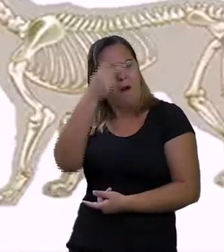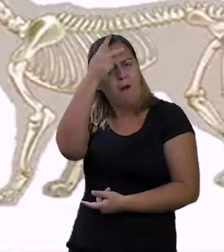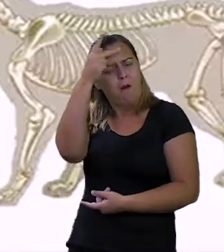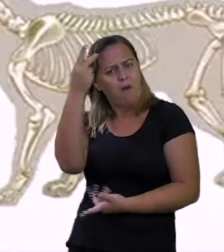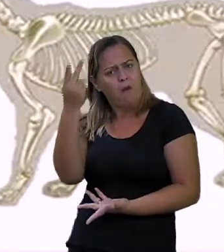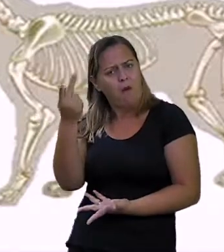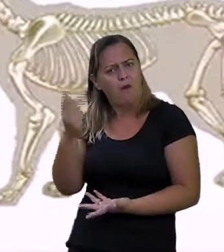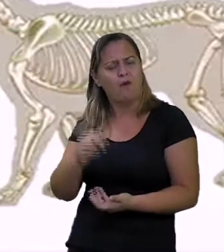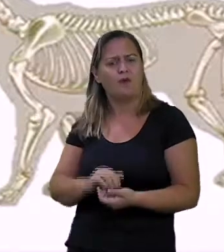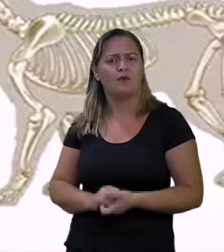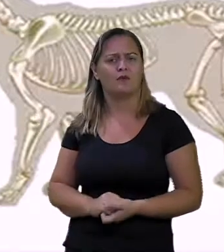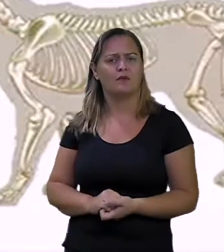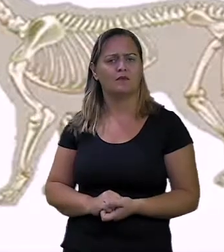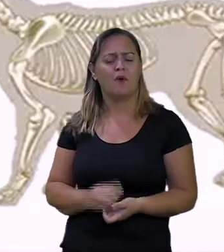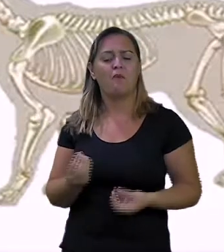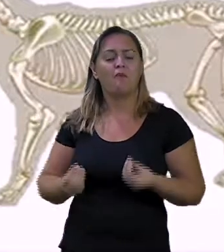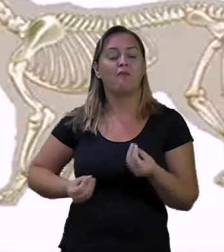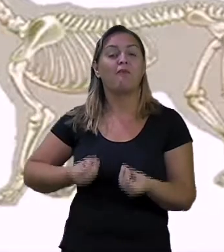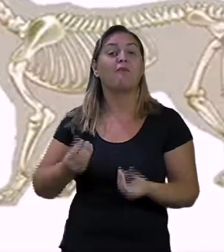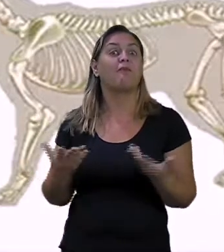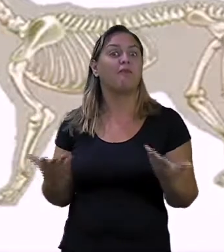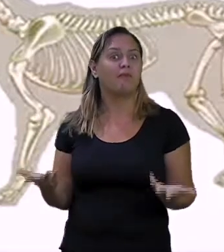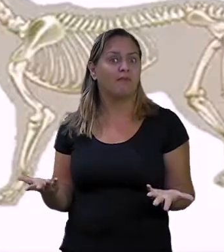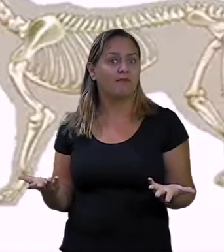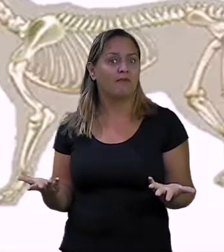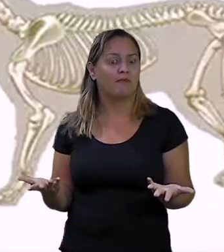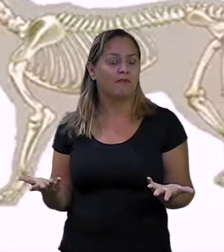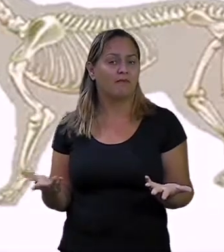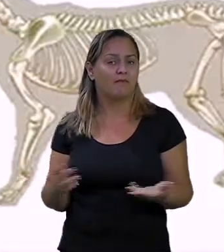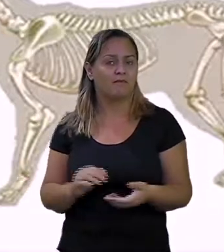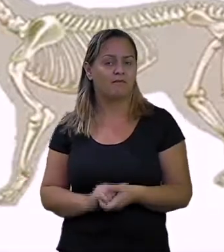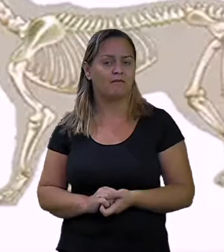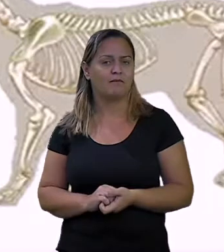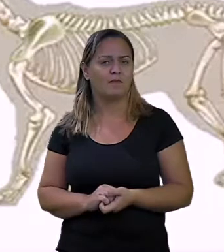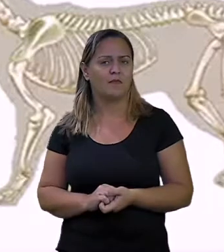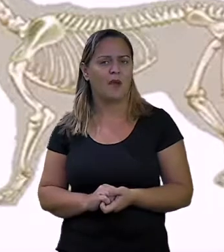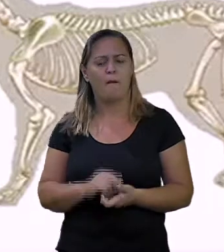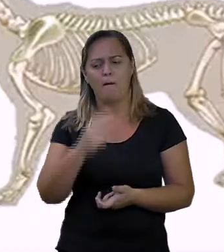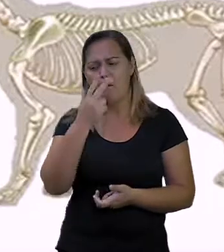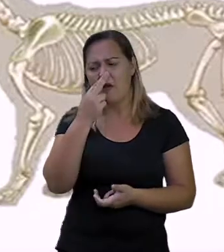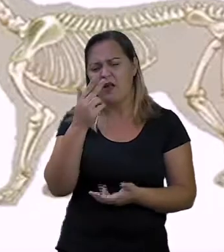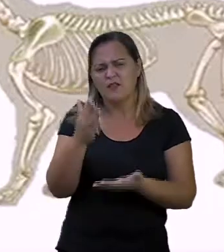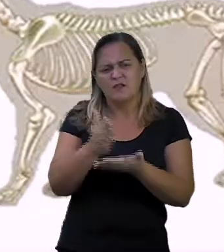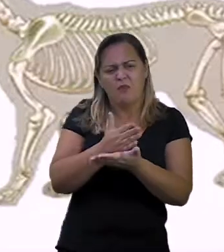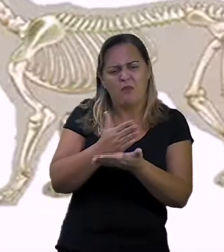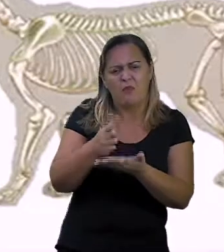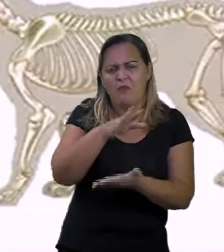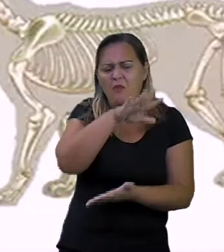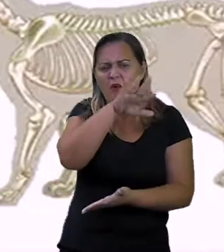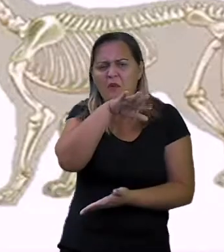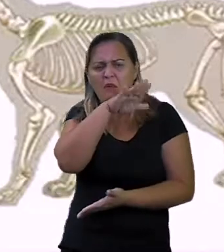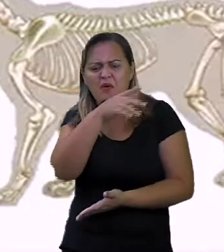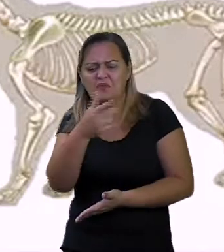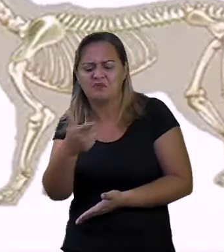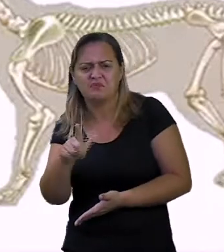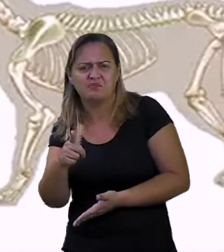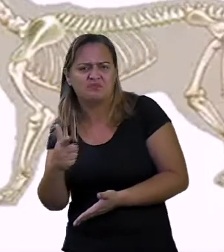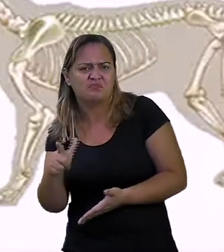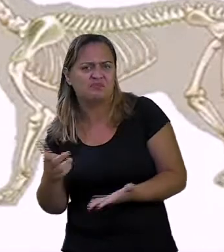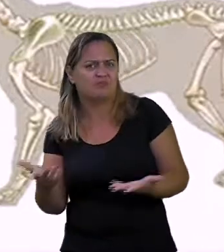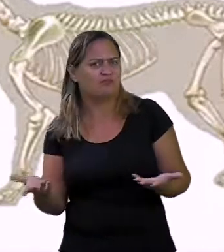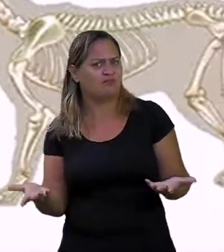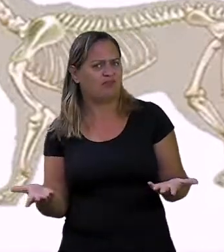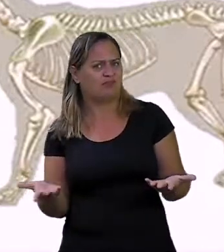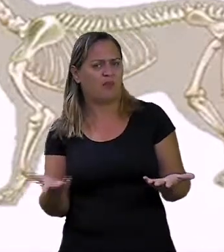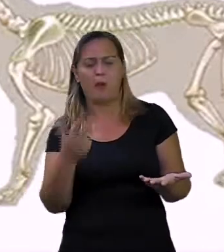Outras, não tem nem, parece que nem tem nada. Não tem uma forma definida, como as lesmas, que